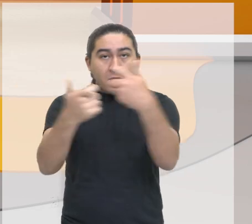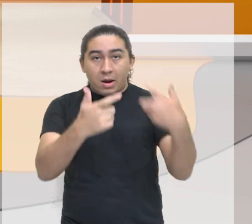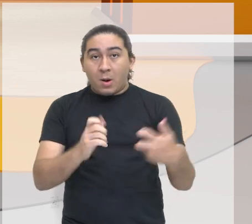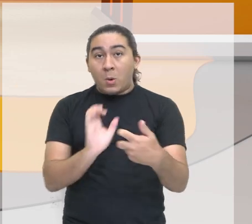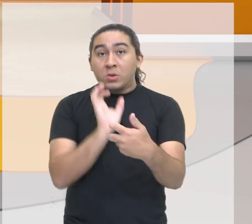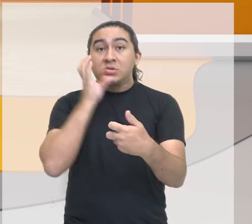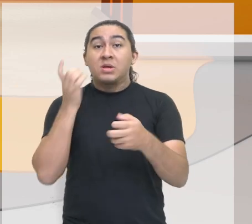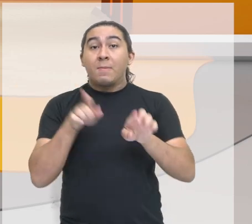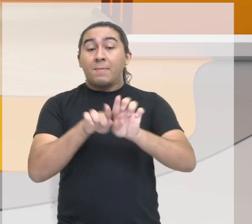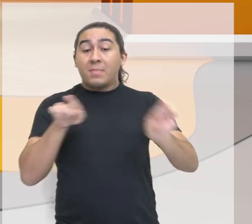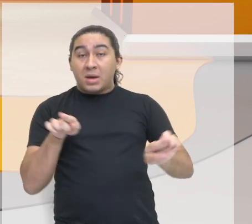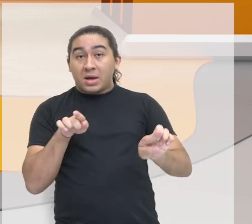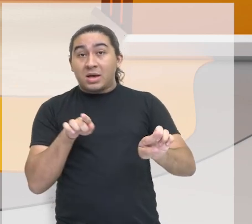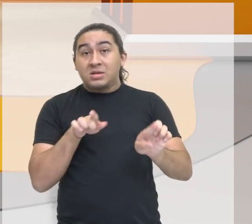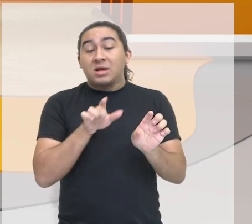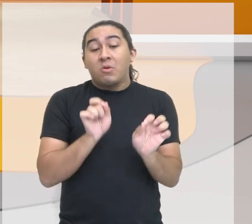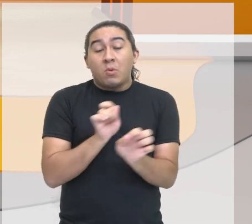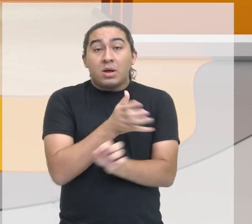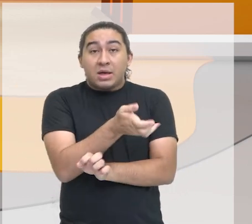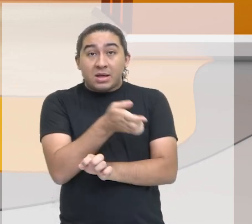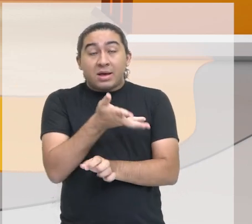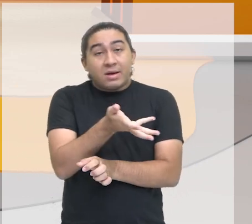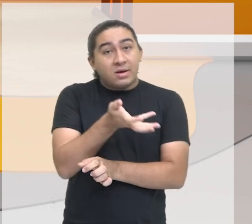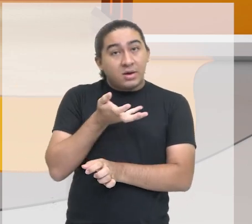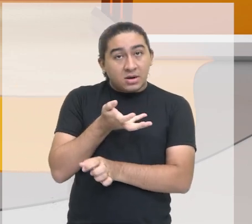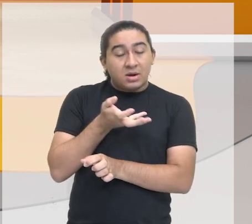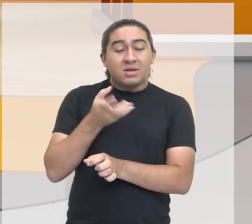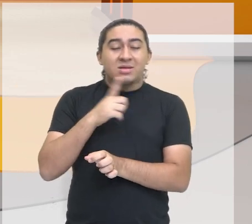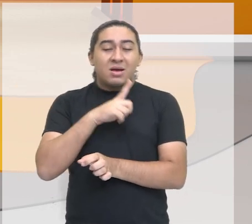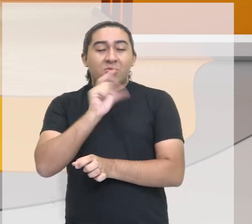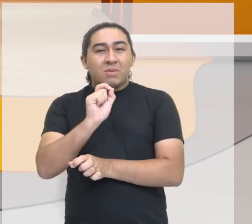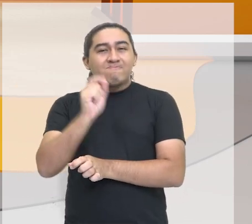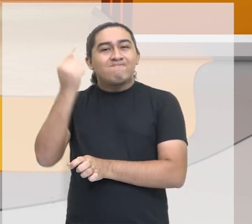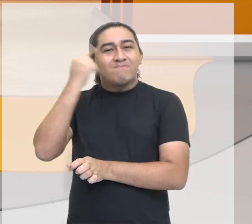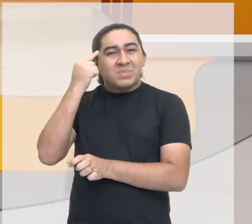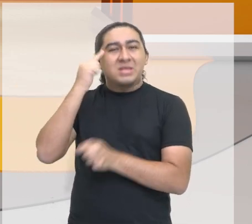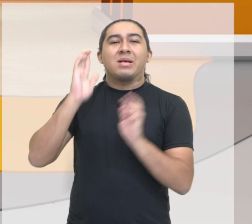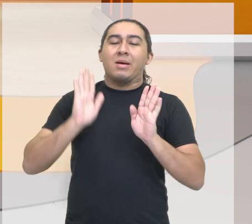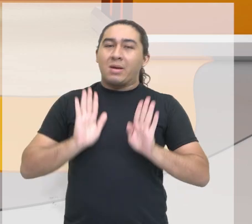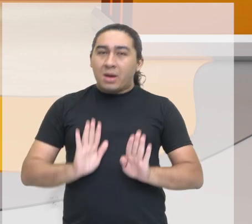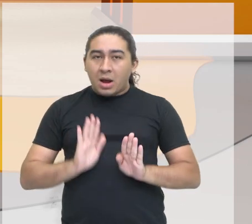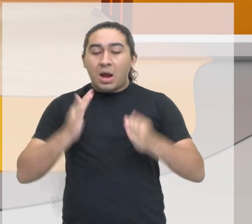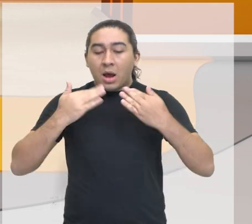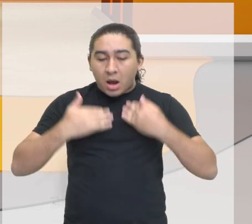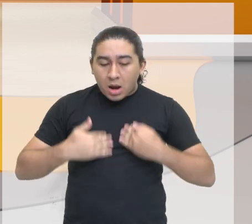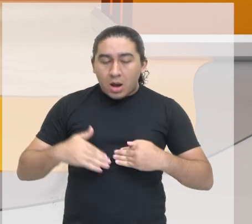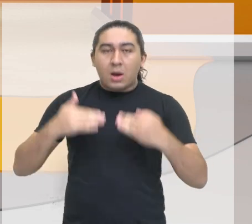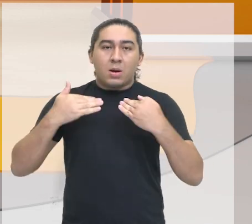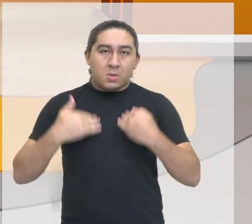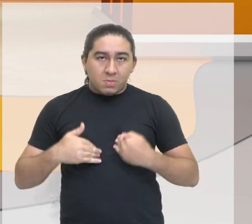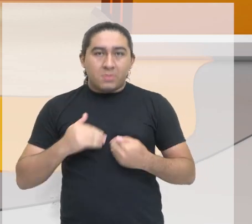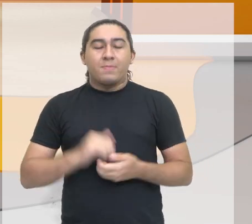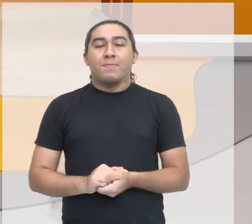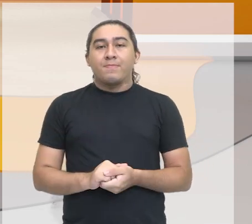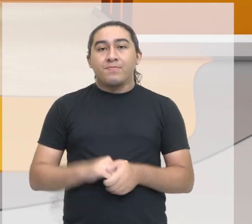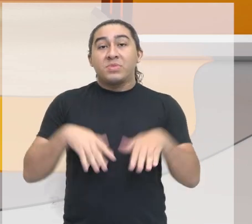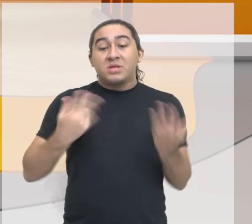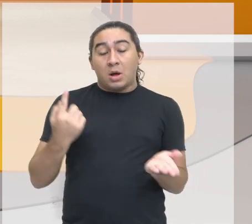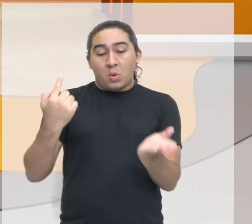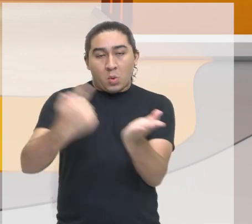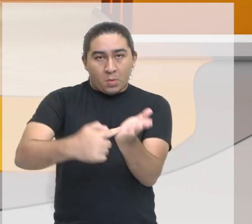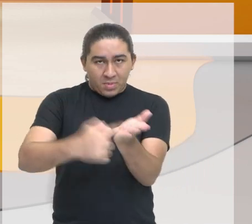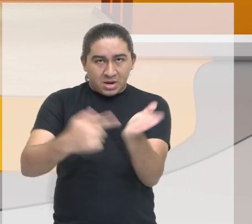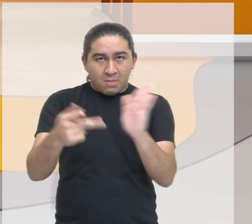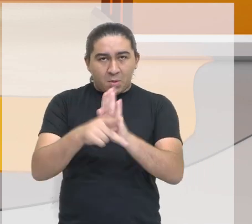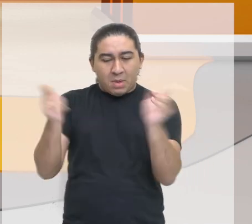Mas ele queria combater em um flanco de cada vez. Então o que ele fez? Ele assinou um pacto de não